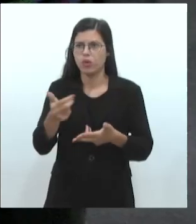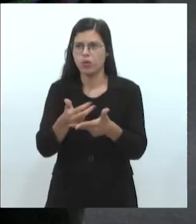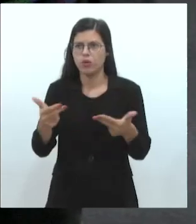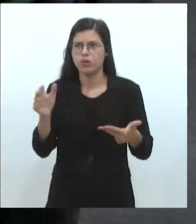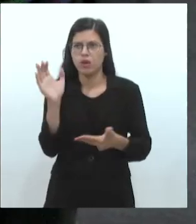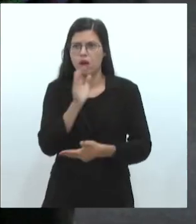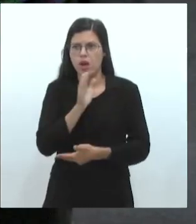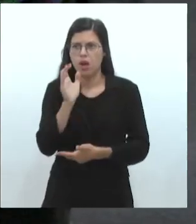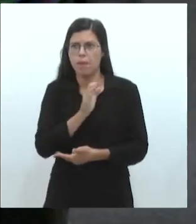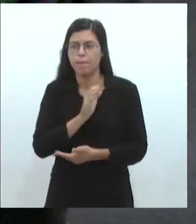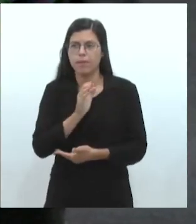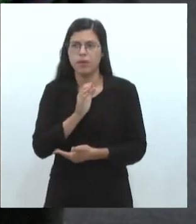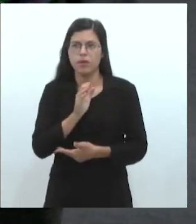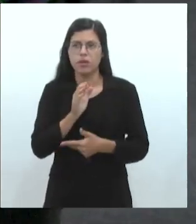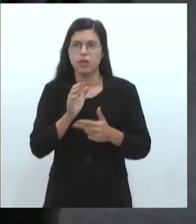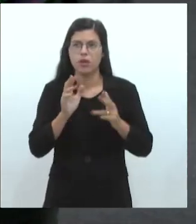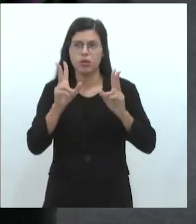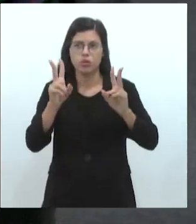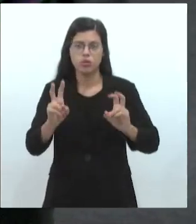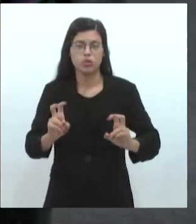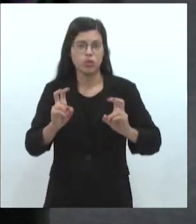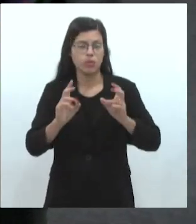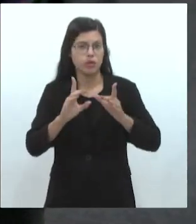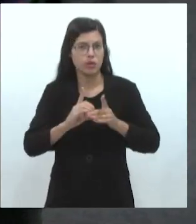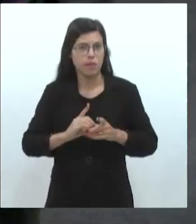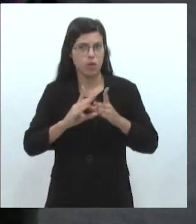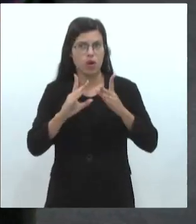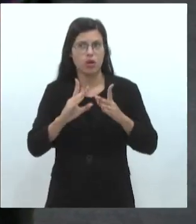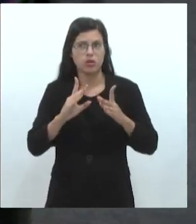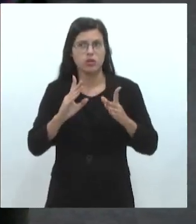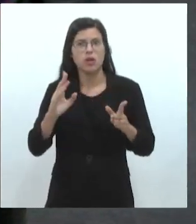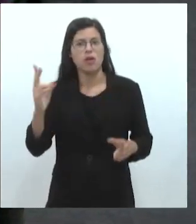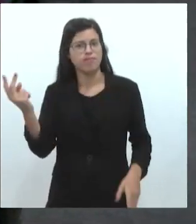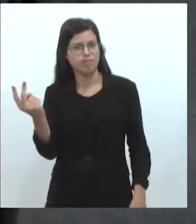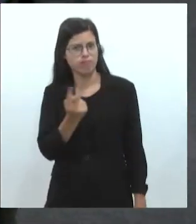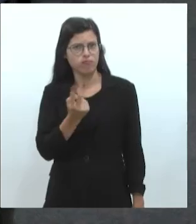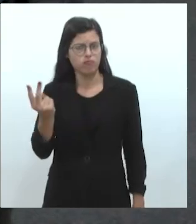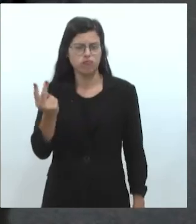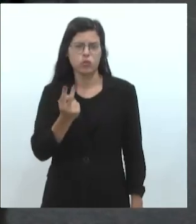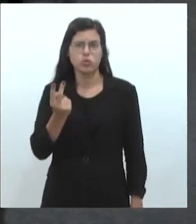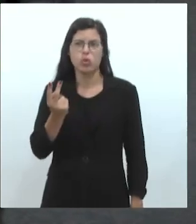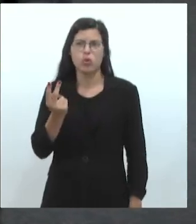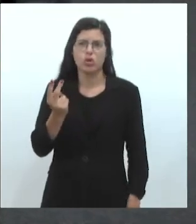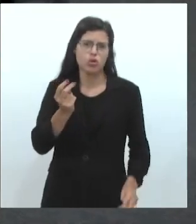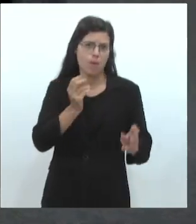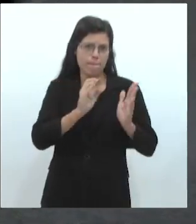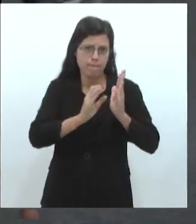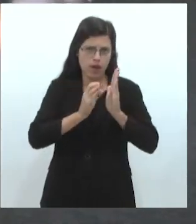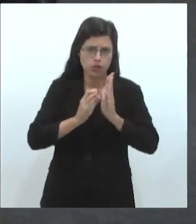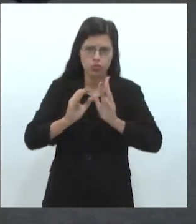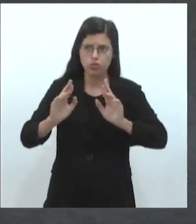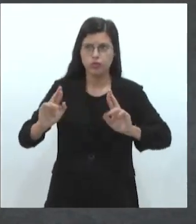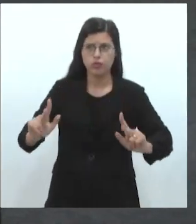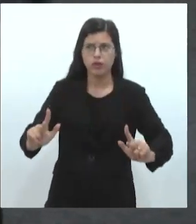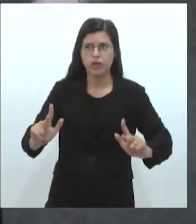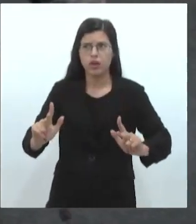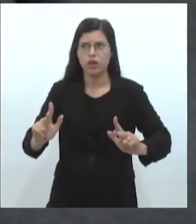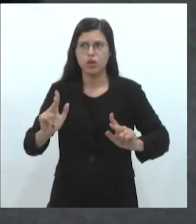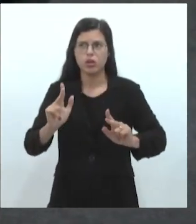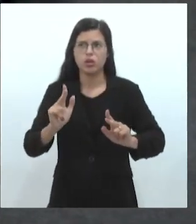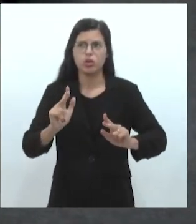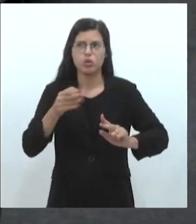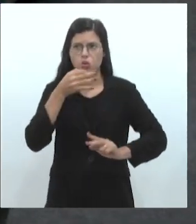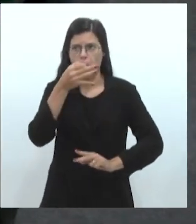democracia. Eu e o deputado Mink, é sabido que nós temos posições antagônicas em algumas questões da